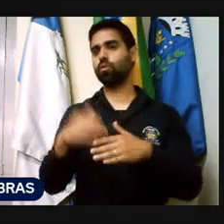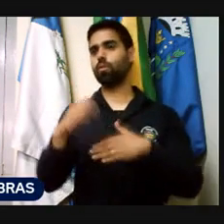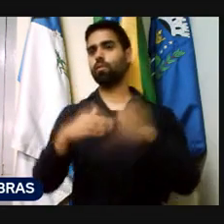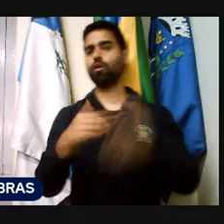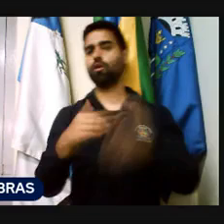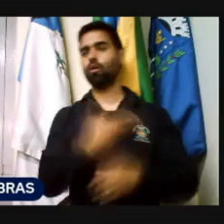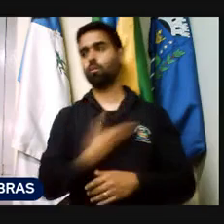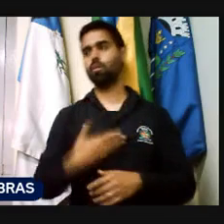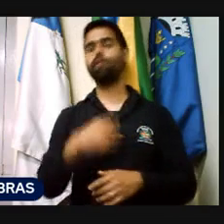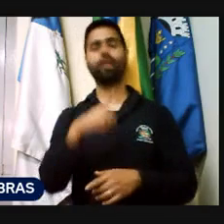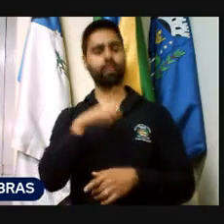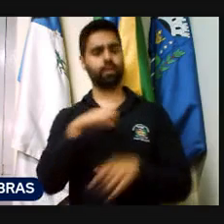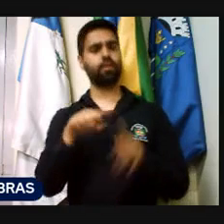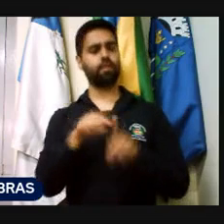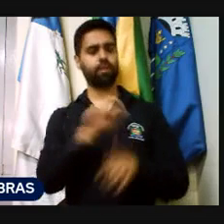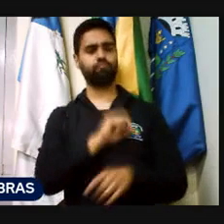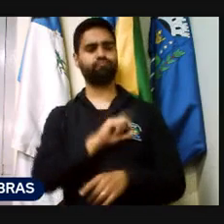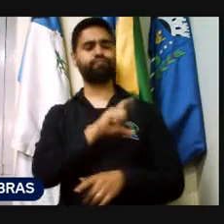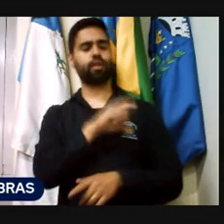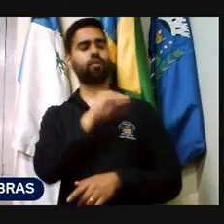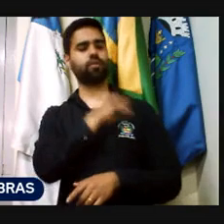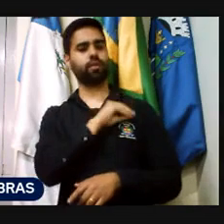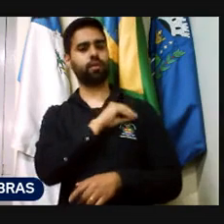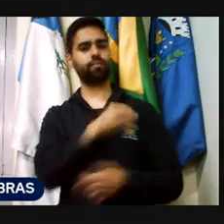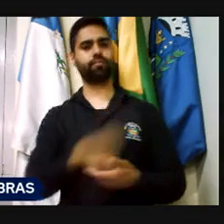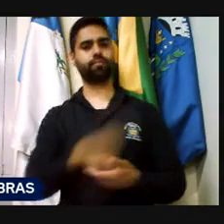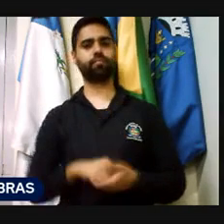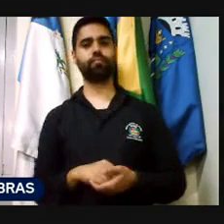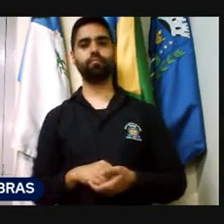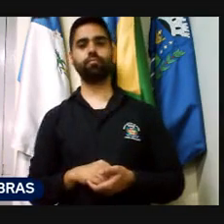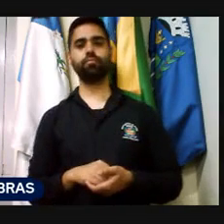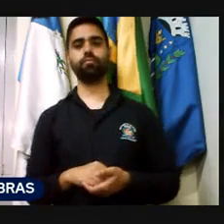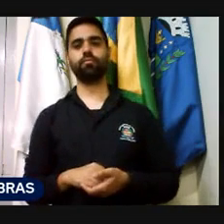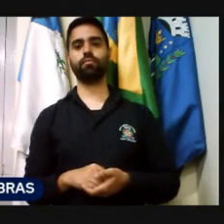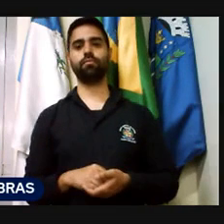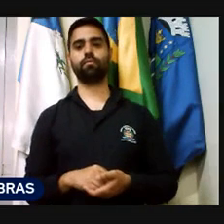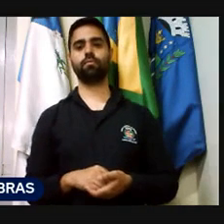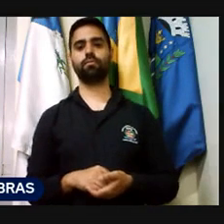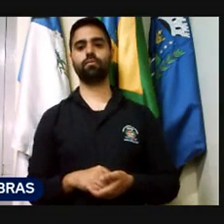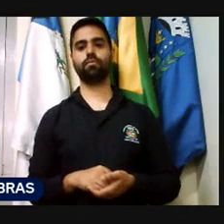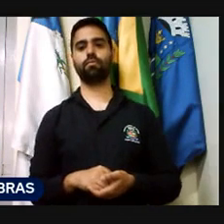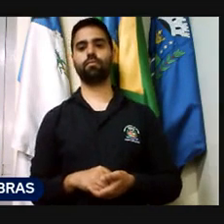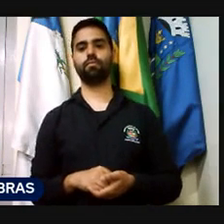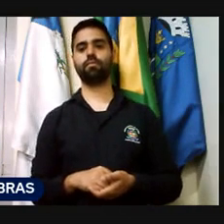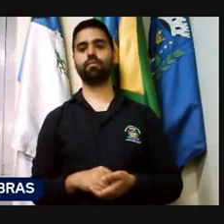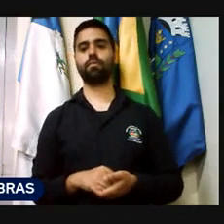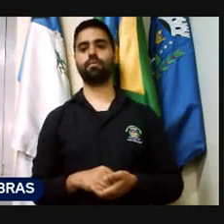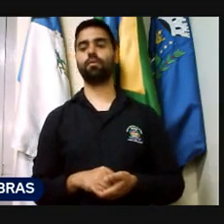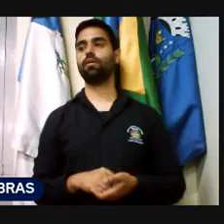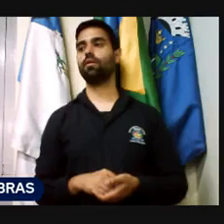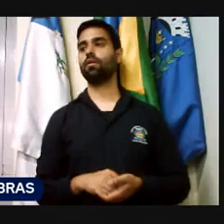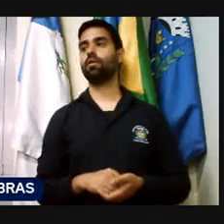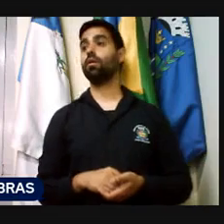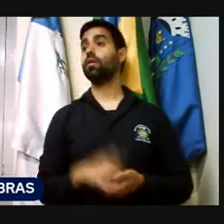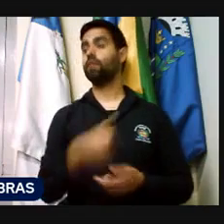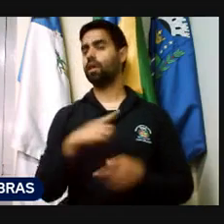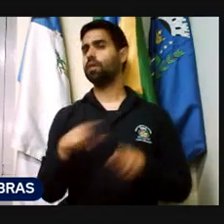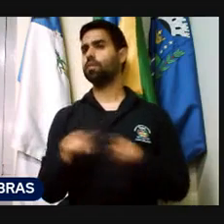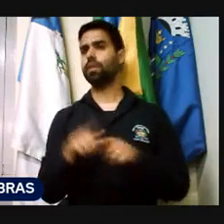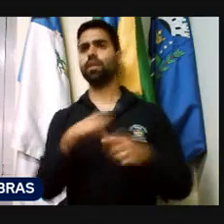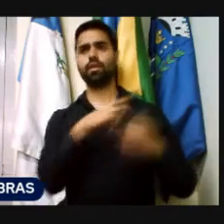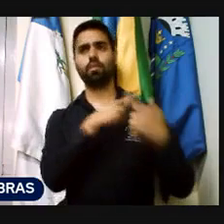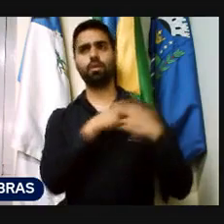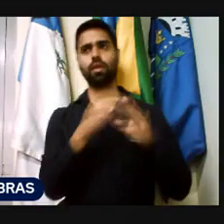com certeza vai ser reajustado esses salários. Então, a gente está aqui com essa responsabilidade agora, o quanto